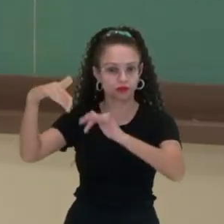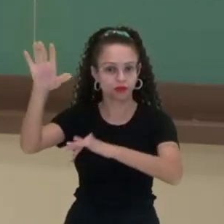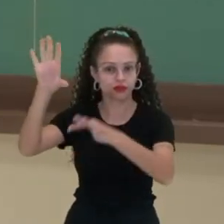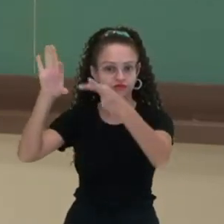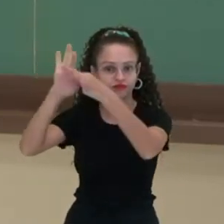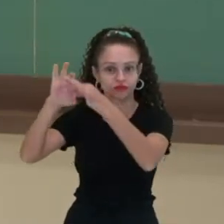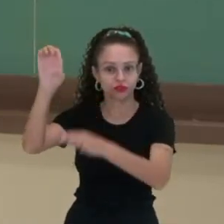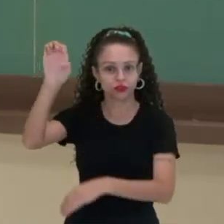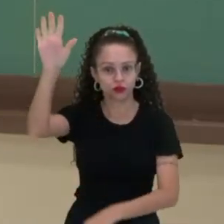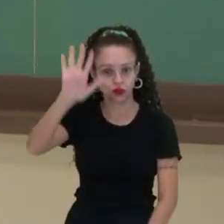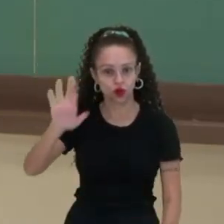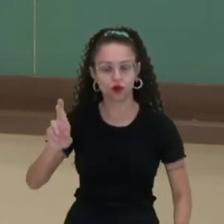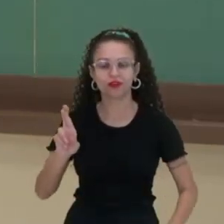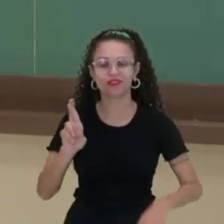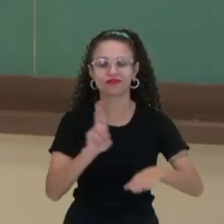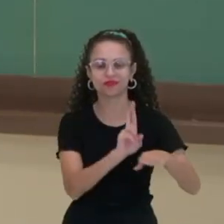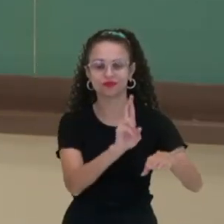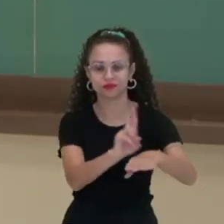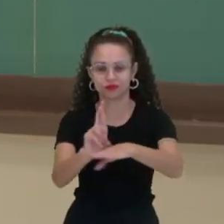O feudalismo ocorreu